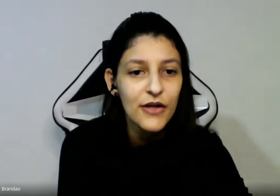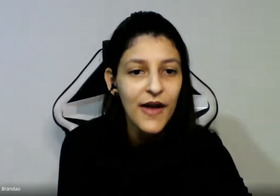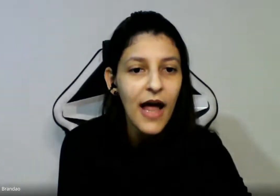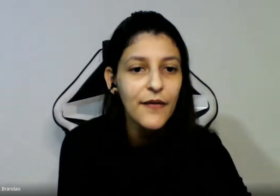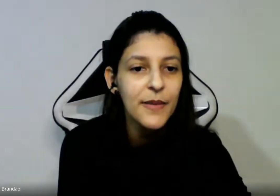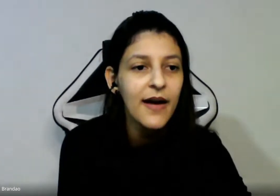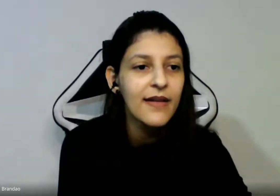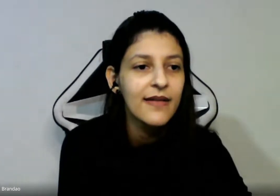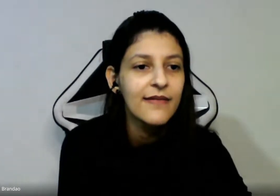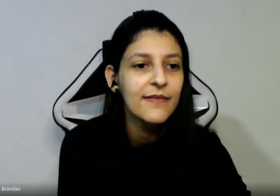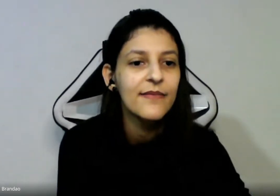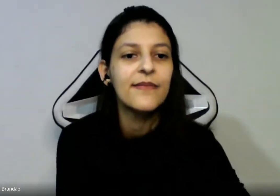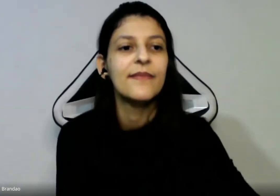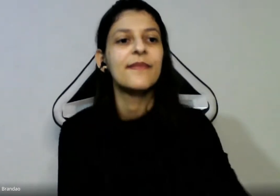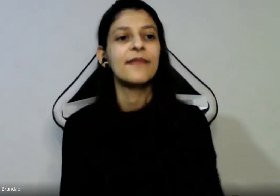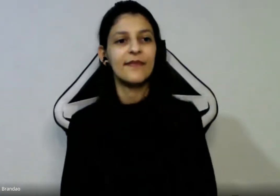Pode falar, Fabiana.